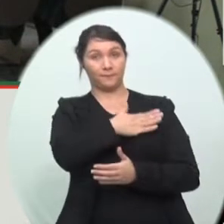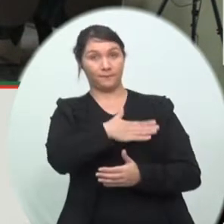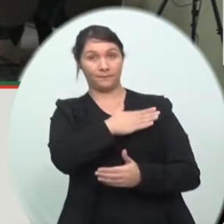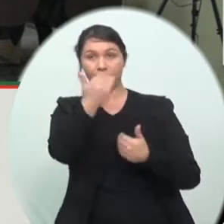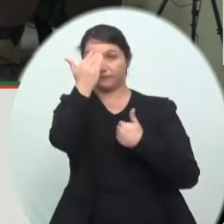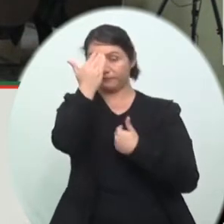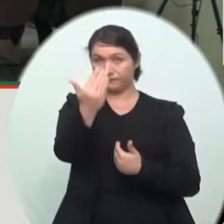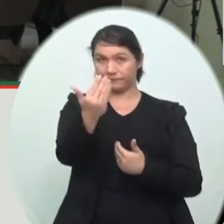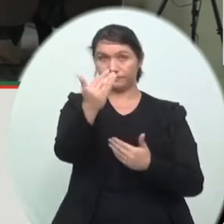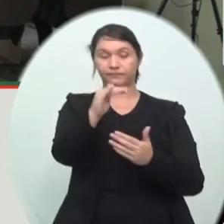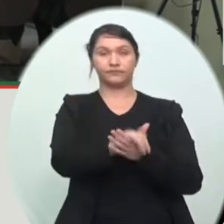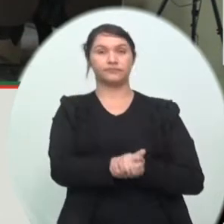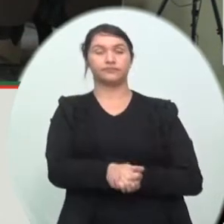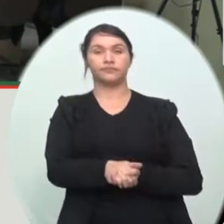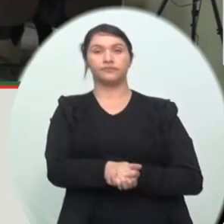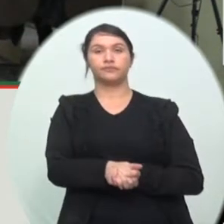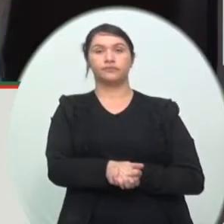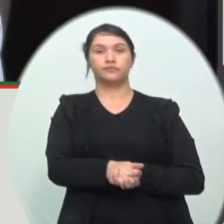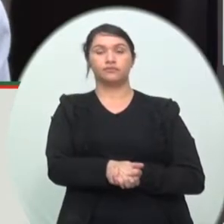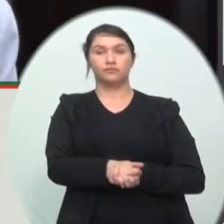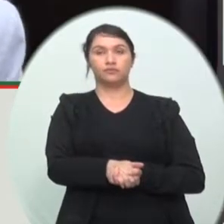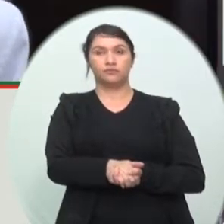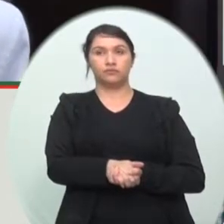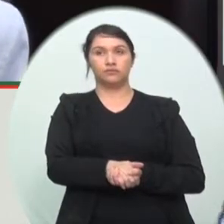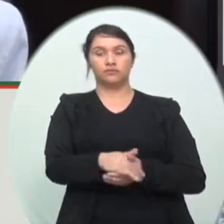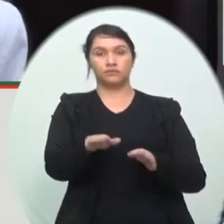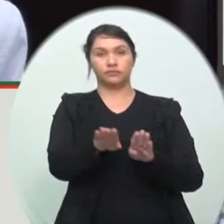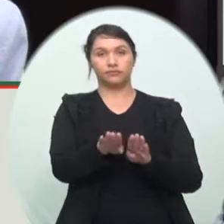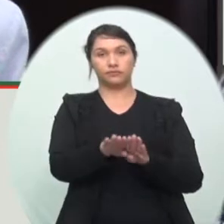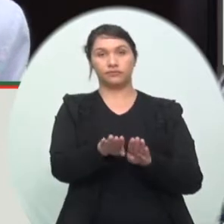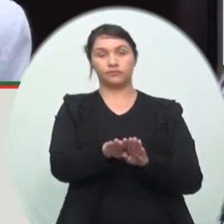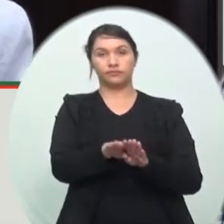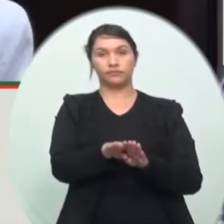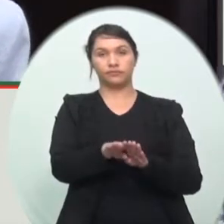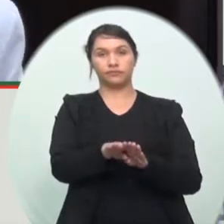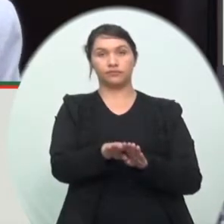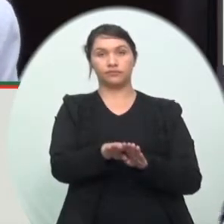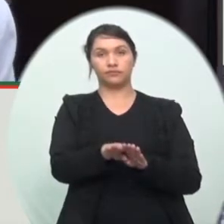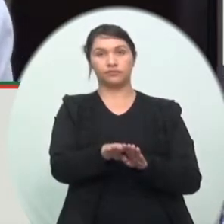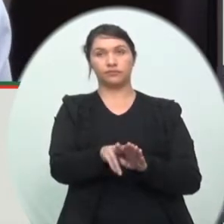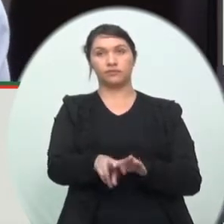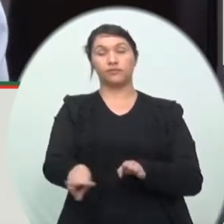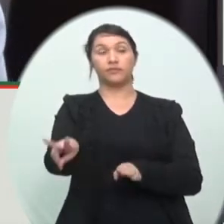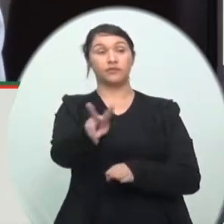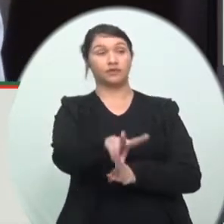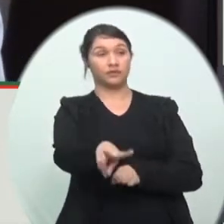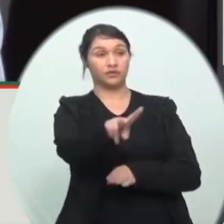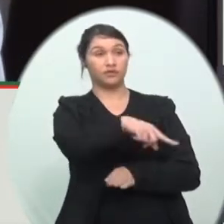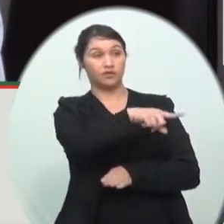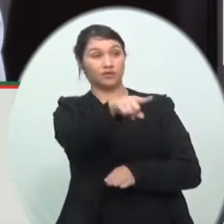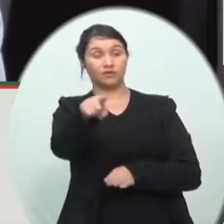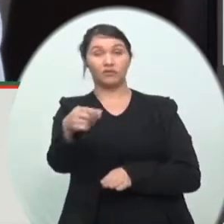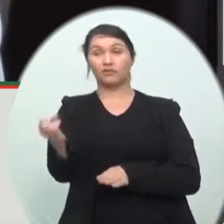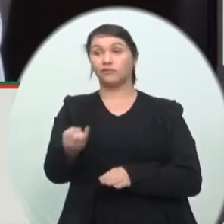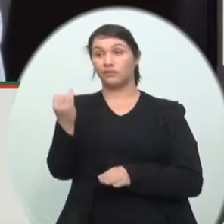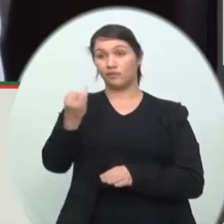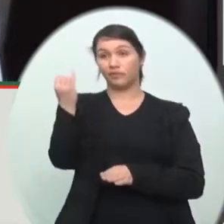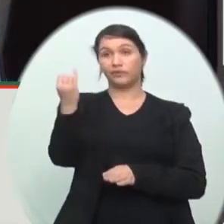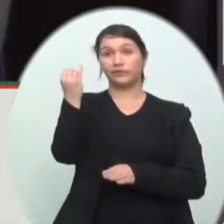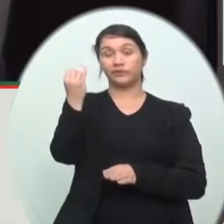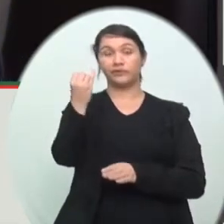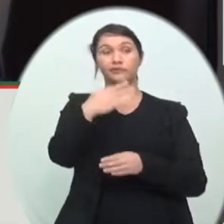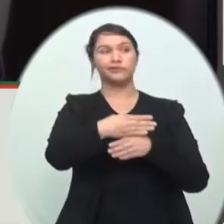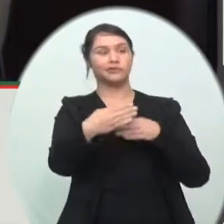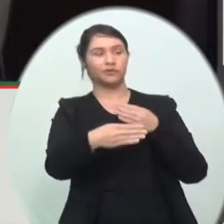Agradecer o espaço aqui e enaltecer a importância que vocês têm nesse processo de construção de um ecossistema. Nós precisamos